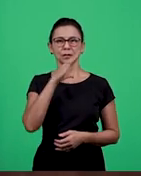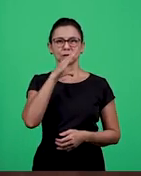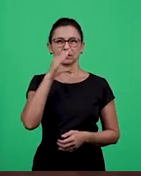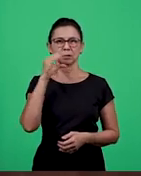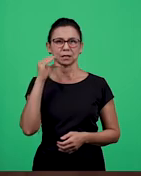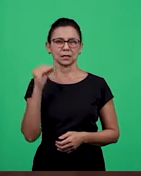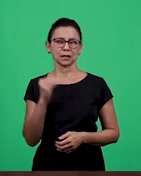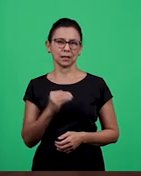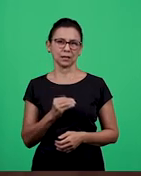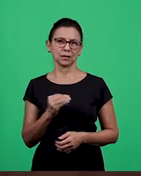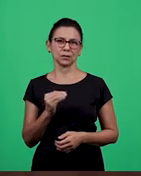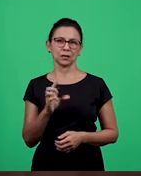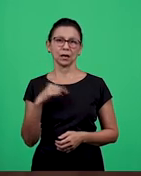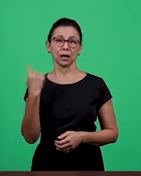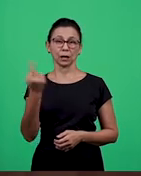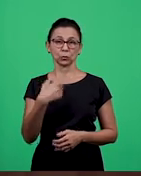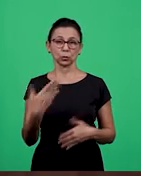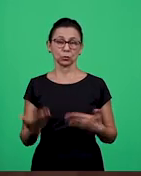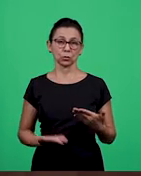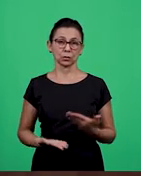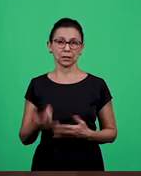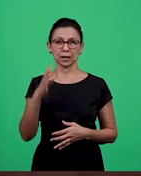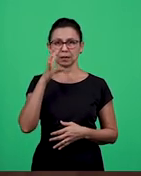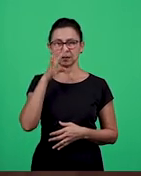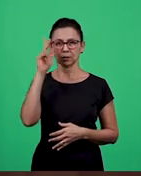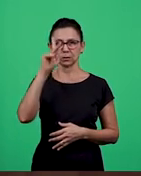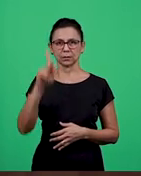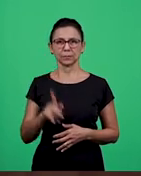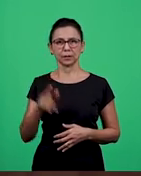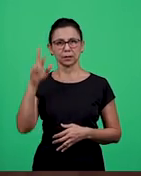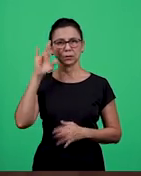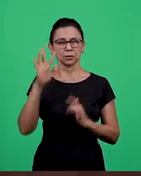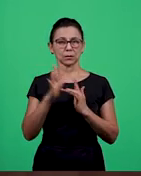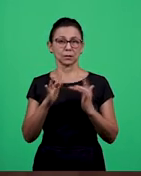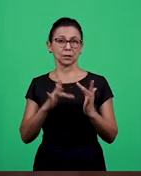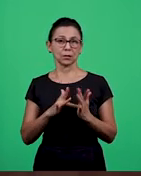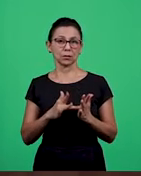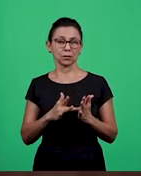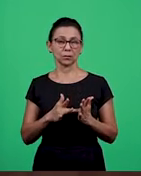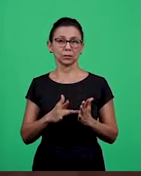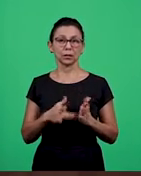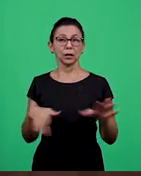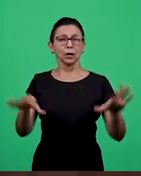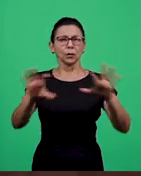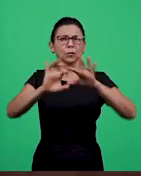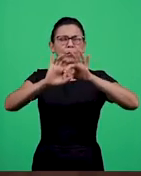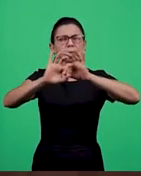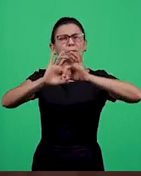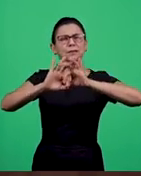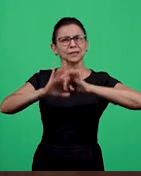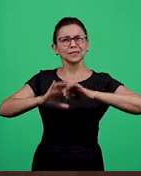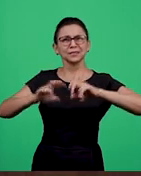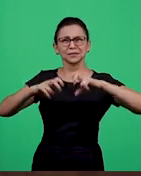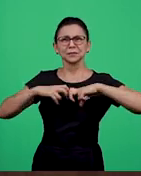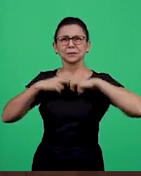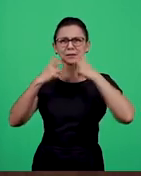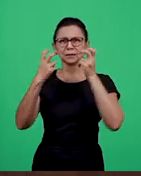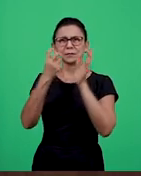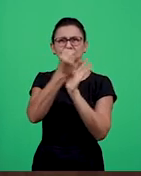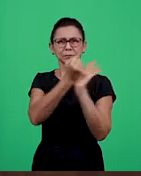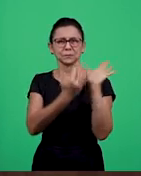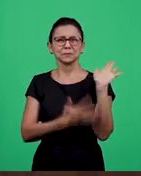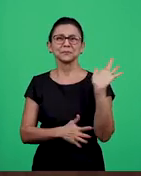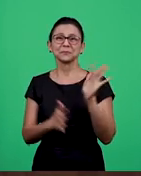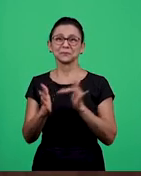adolescentes, demais irmãos que nos assistem, a paz do Senhor. Nós vamos fechar os nossos olhos e vamos